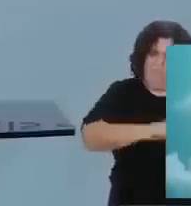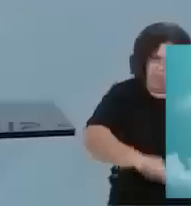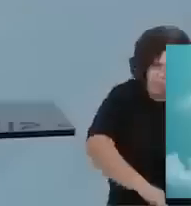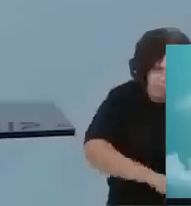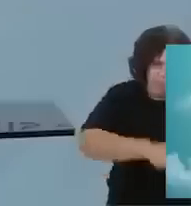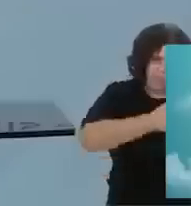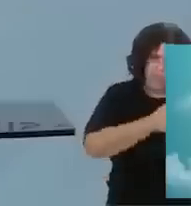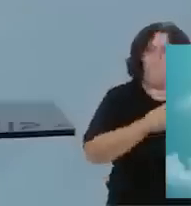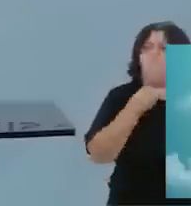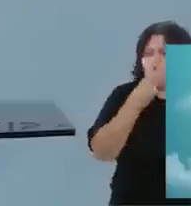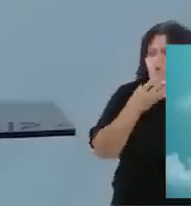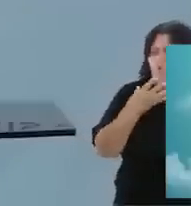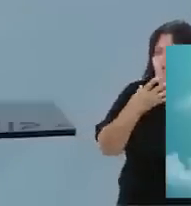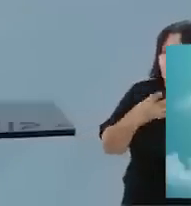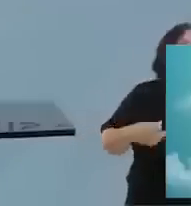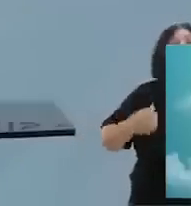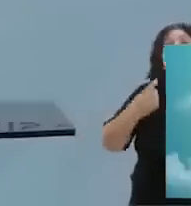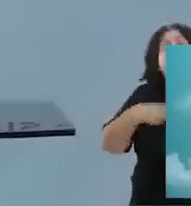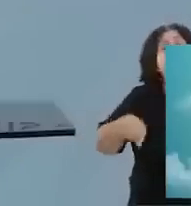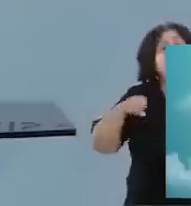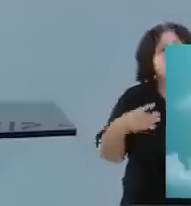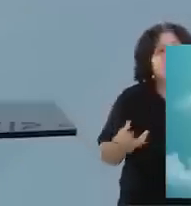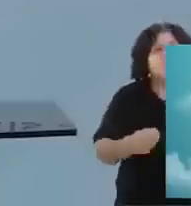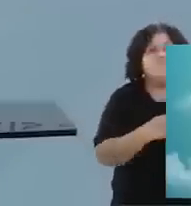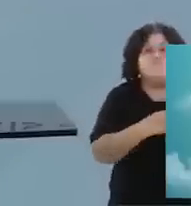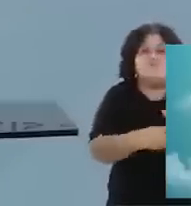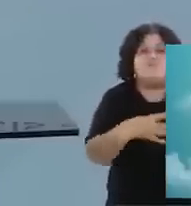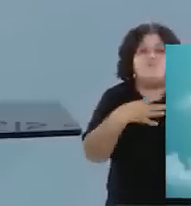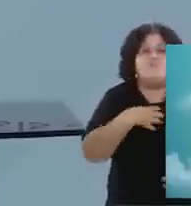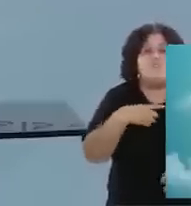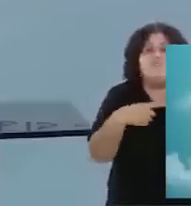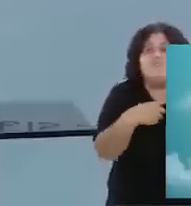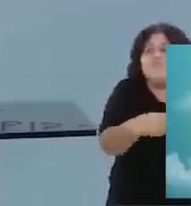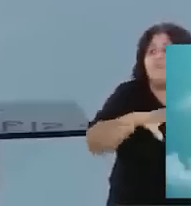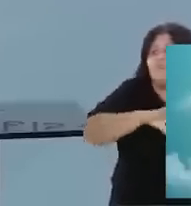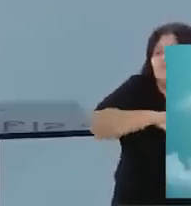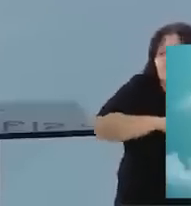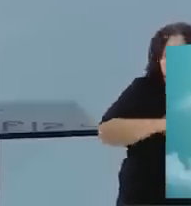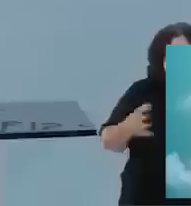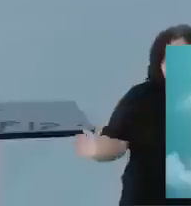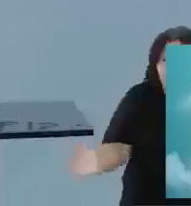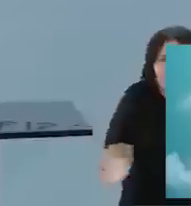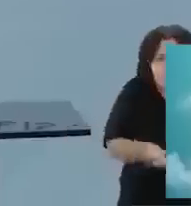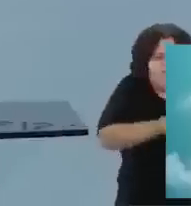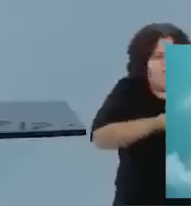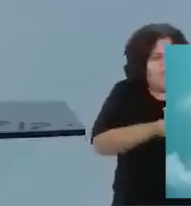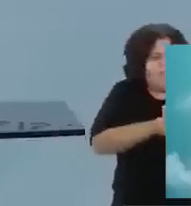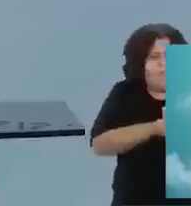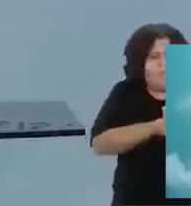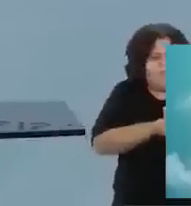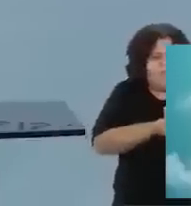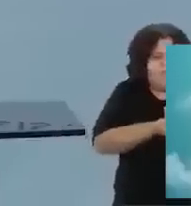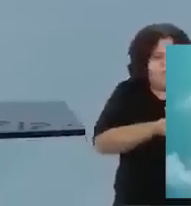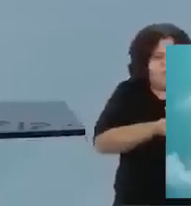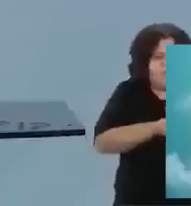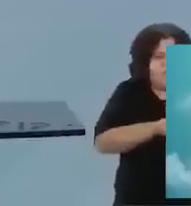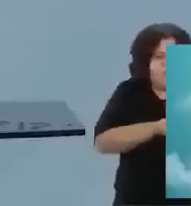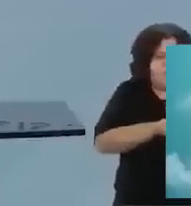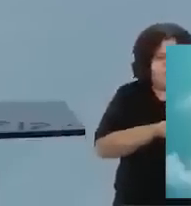Precisamos expressar o amor, acolher uns aos outros e ter o mesmo sentimento de uns para com os